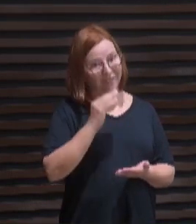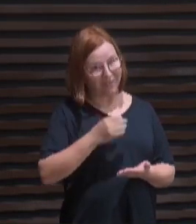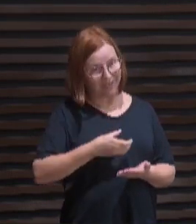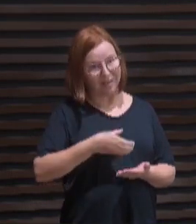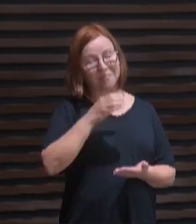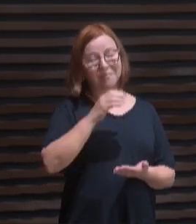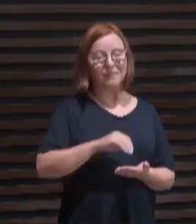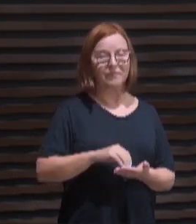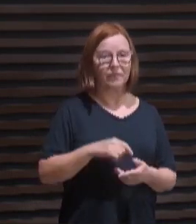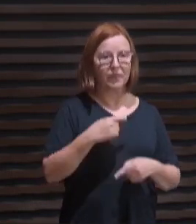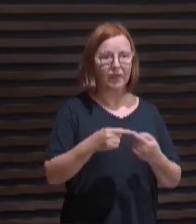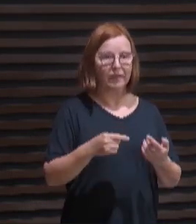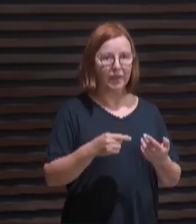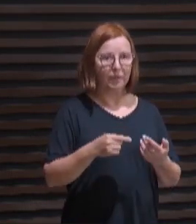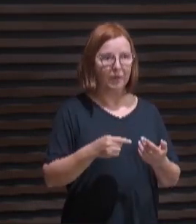agora pede a conta.